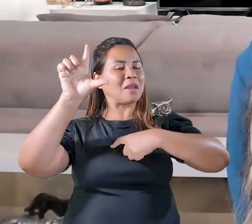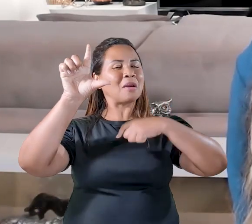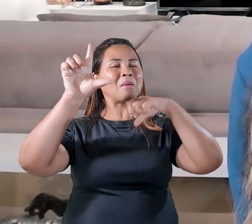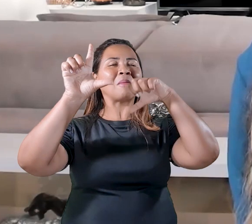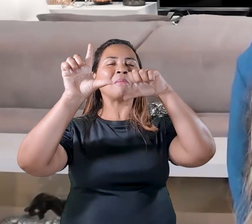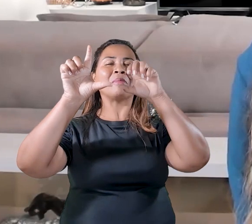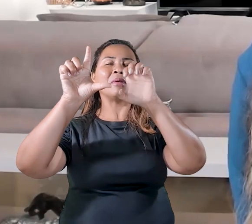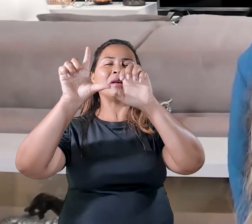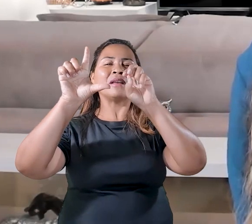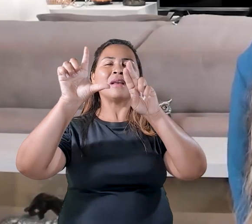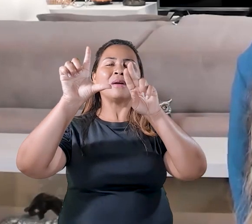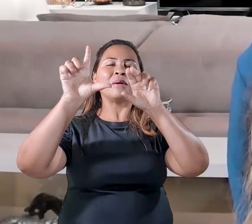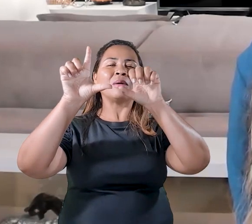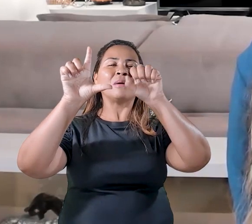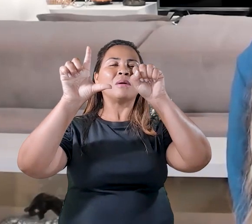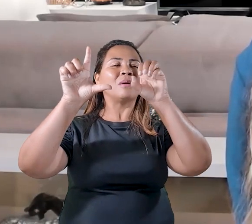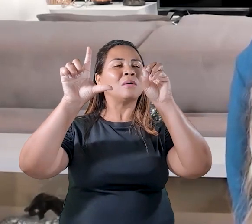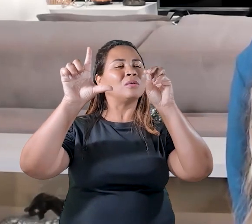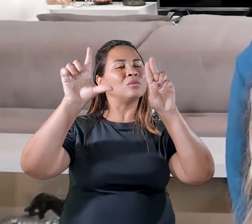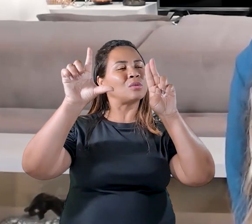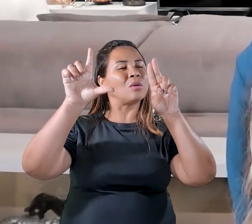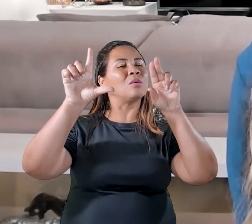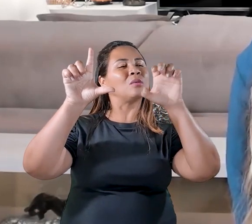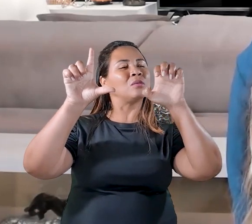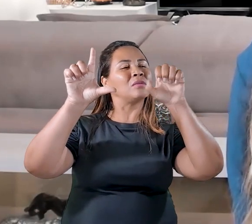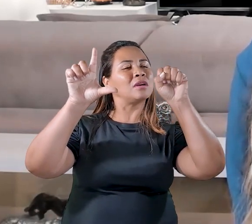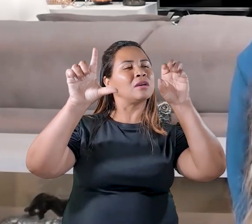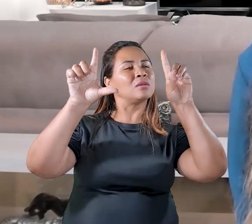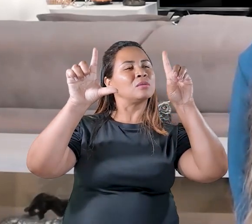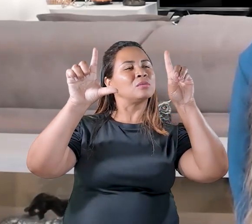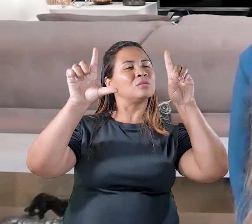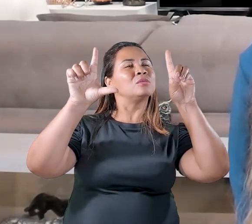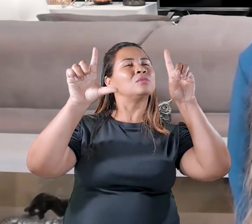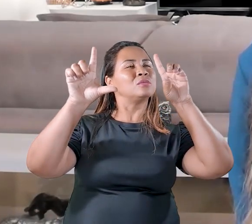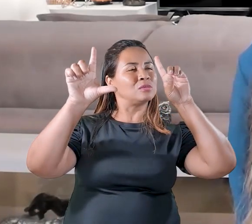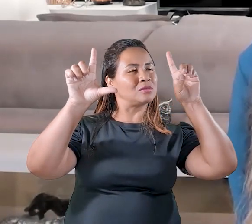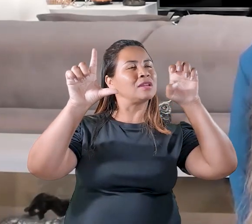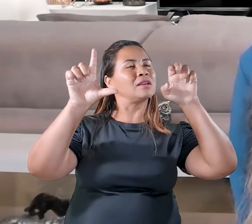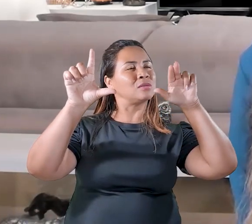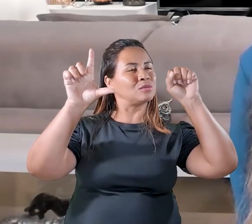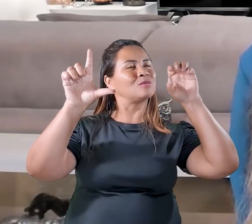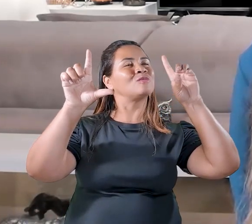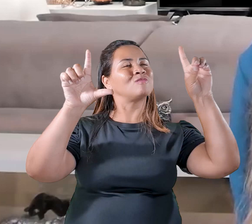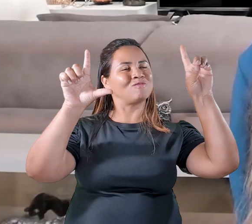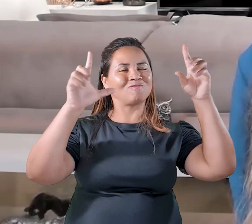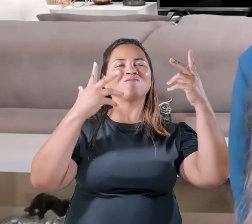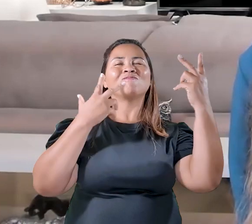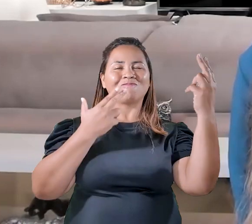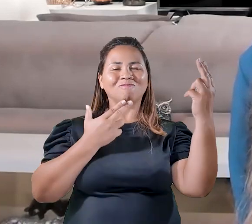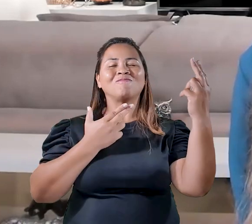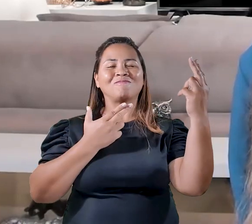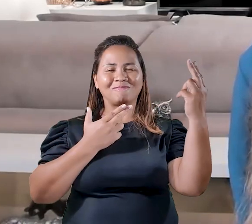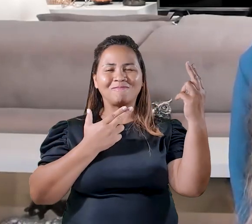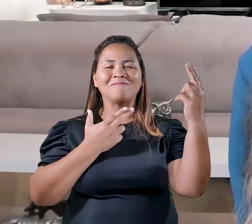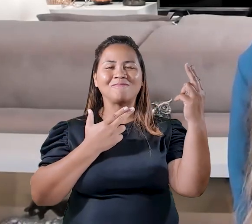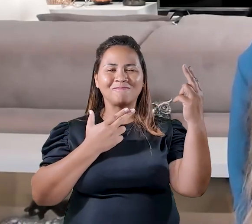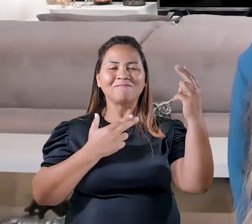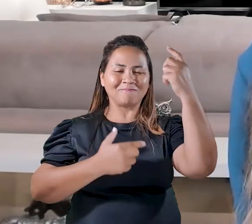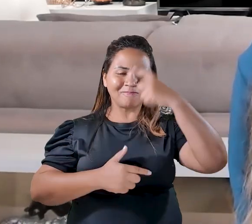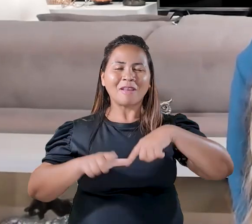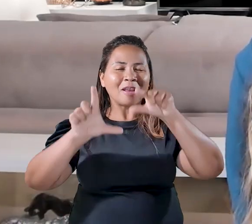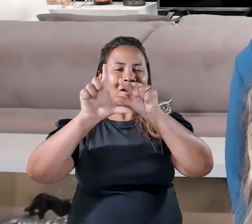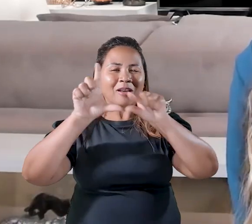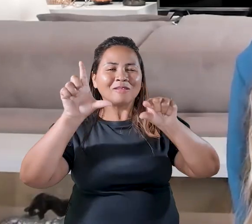Eu sou o como eu sou. É